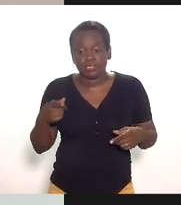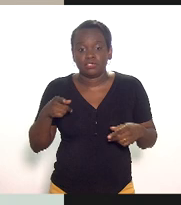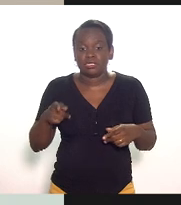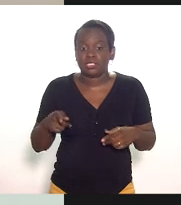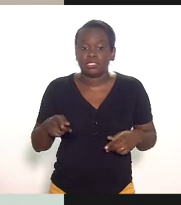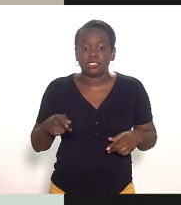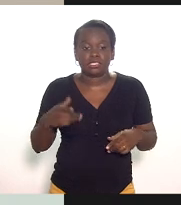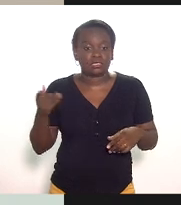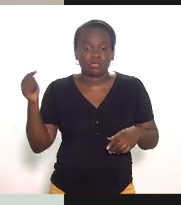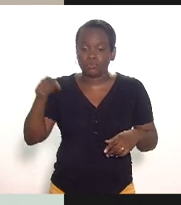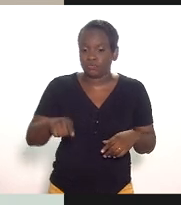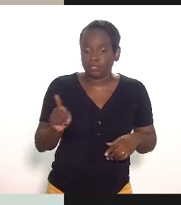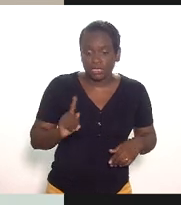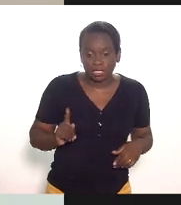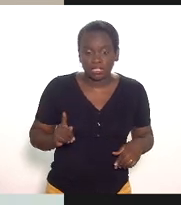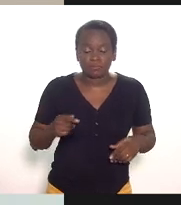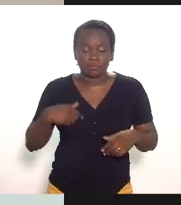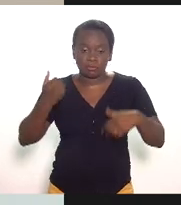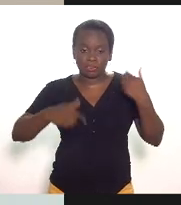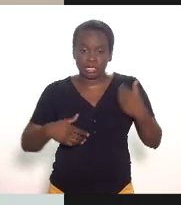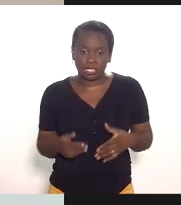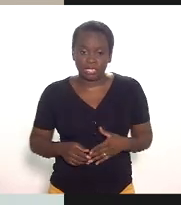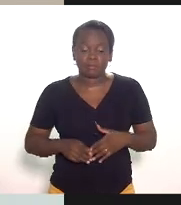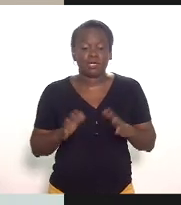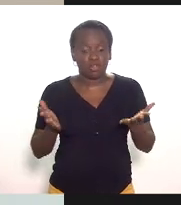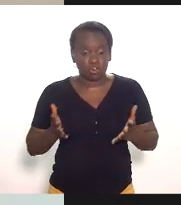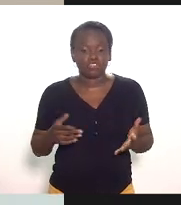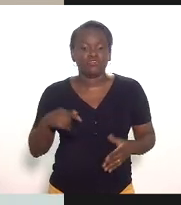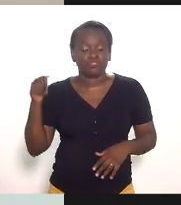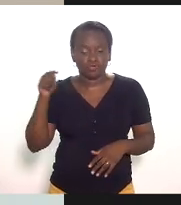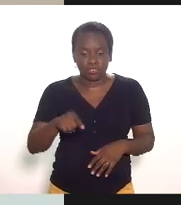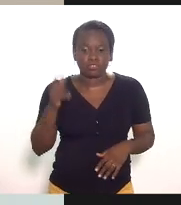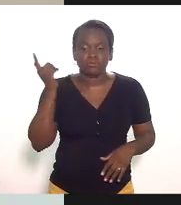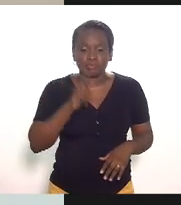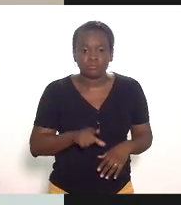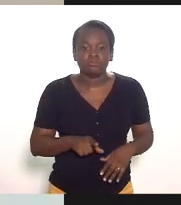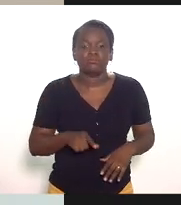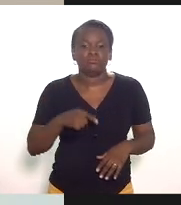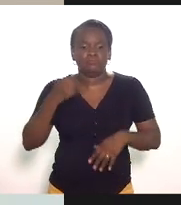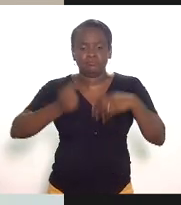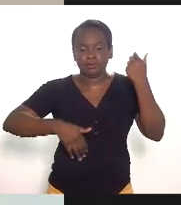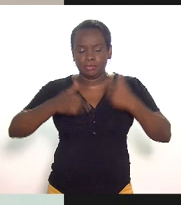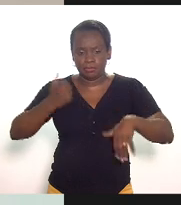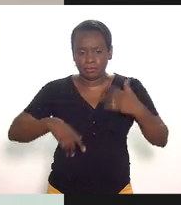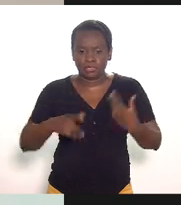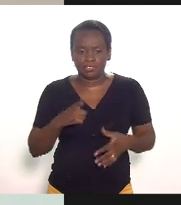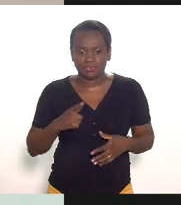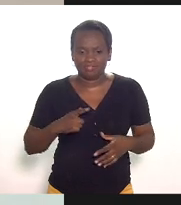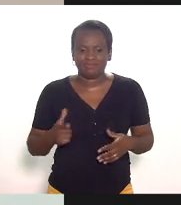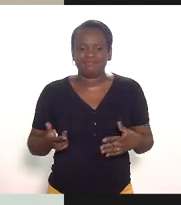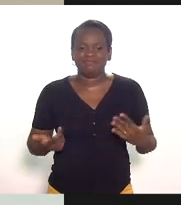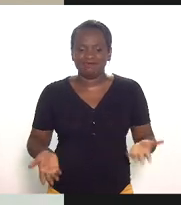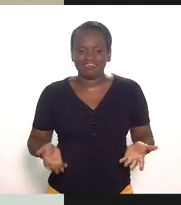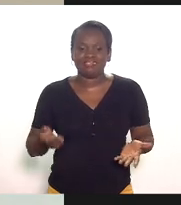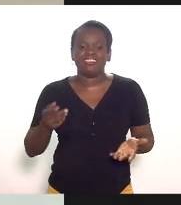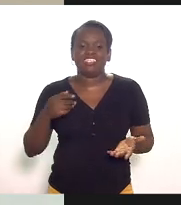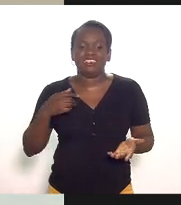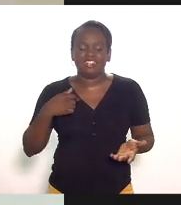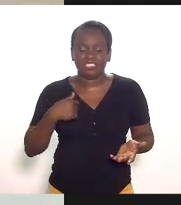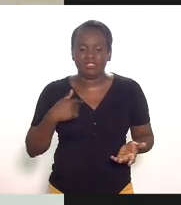não comparecia para prestar depoimento. Hoje ele está lá, o depoimento está acontecendo. A informação que eu